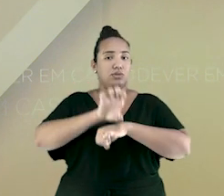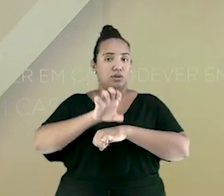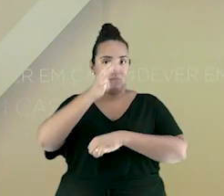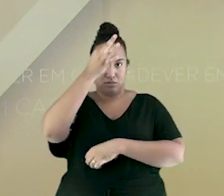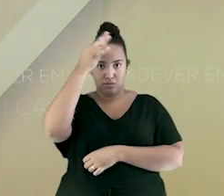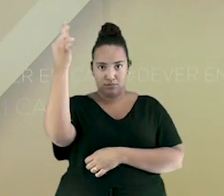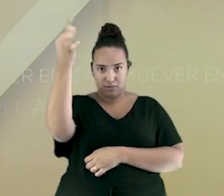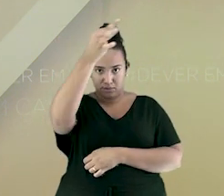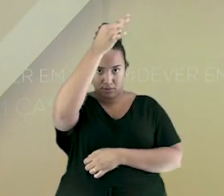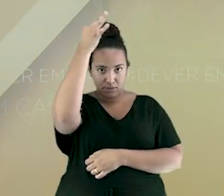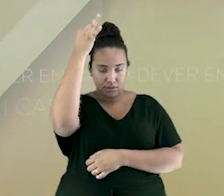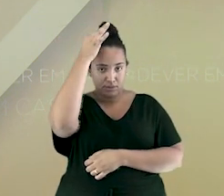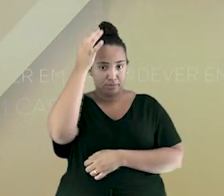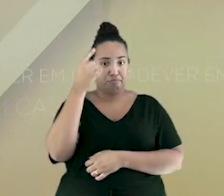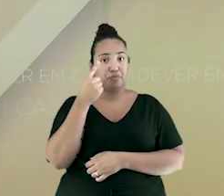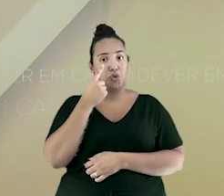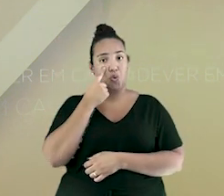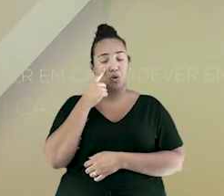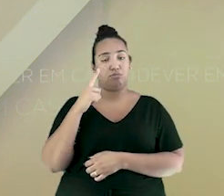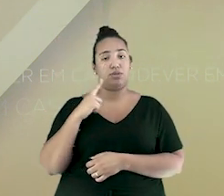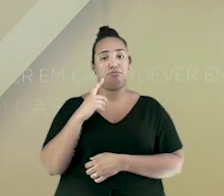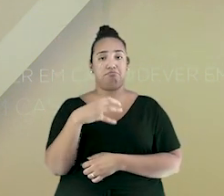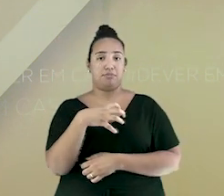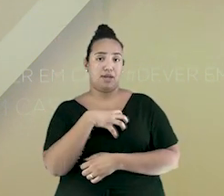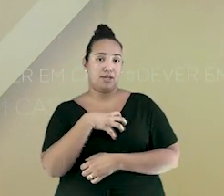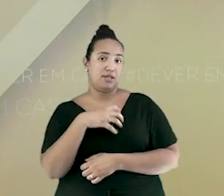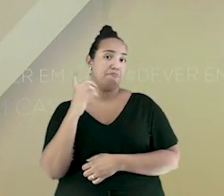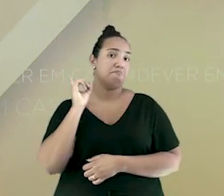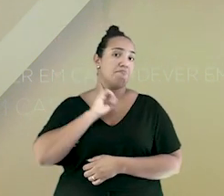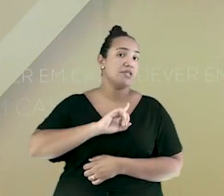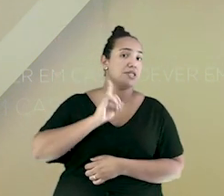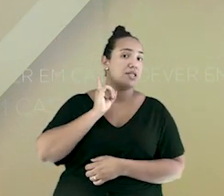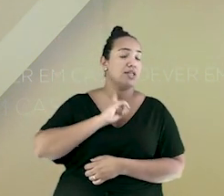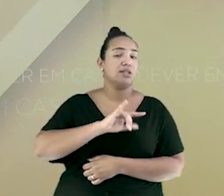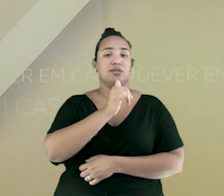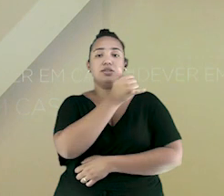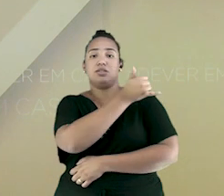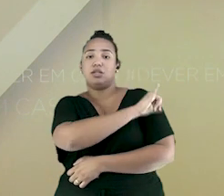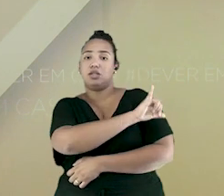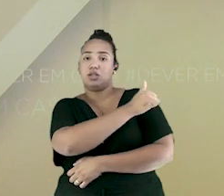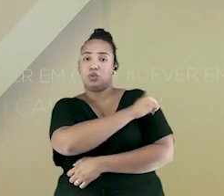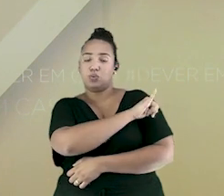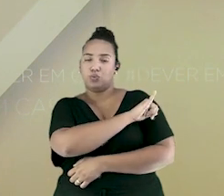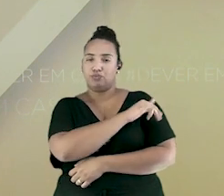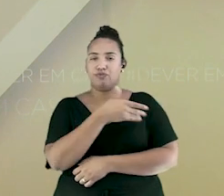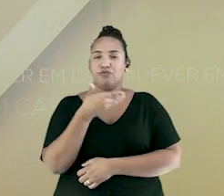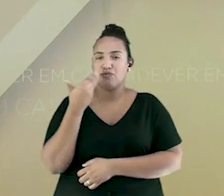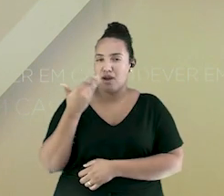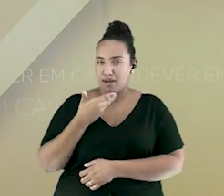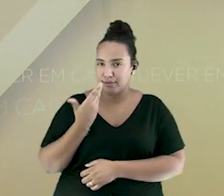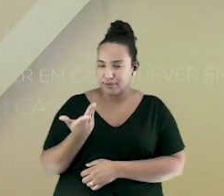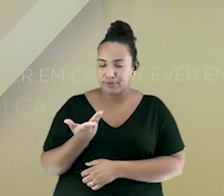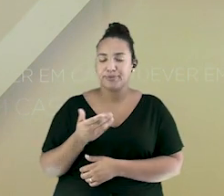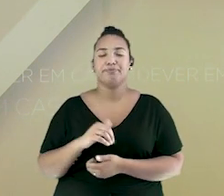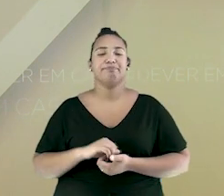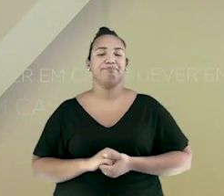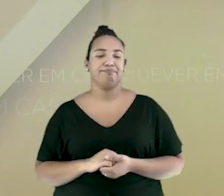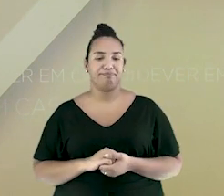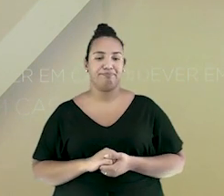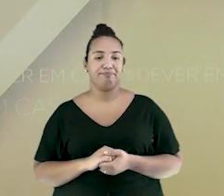Santo? Eu posso apontar Bahia, Minas Gerais e Rio de Janeiro. Tranquilo,